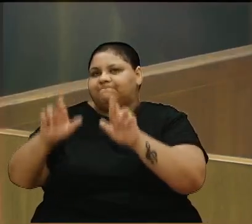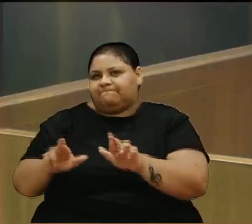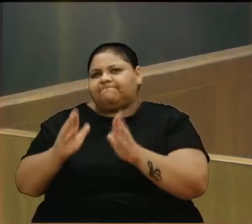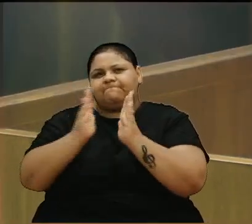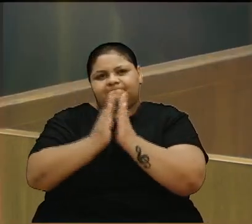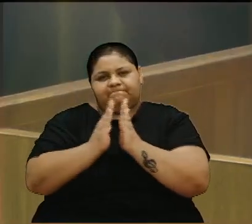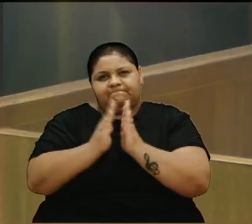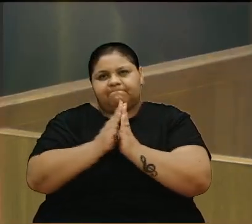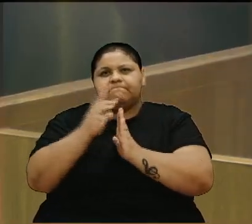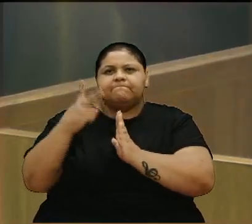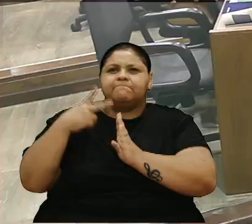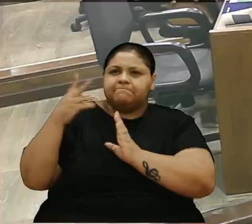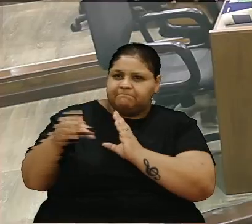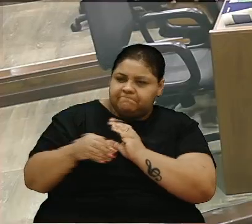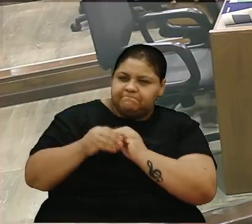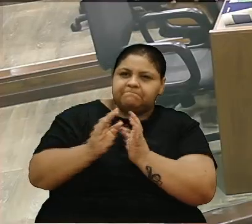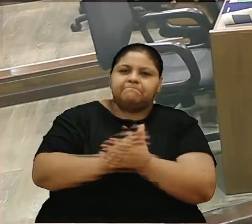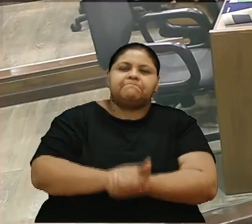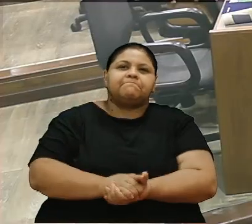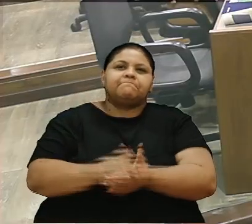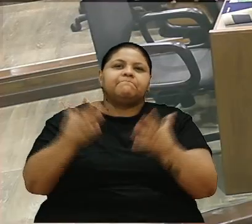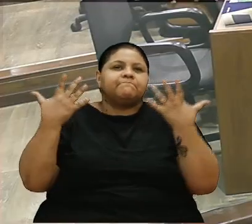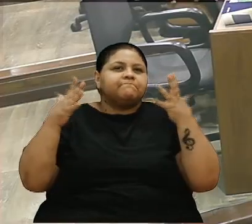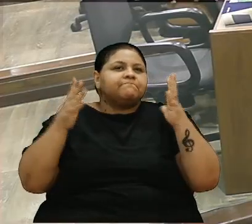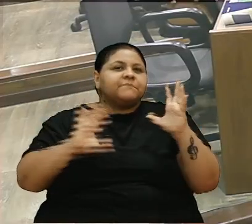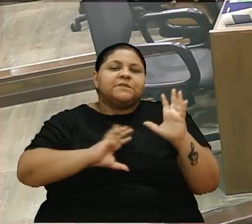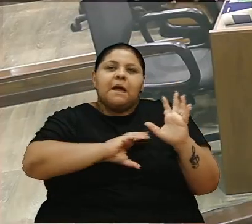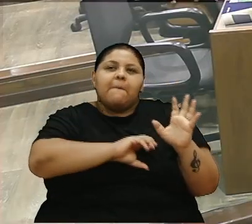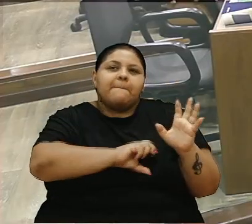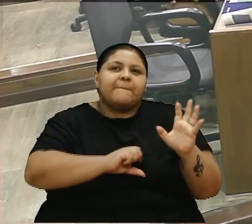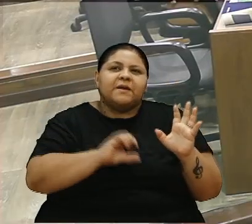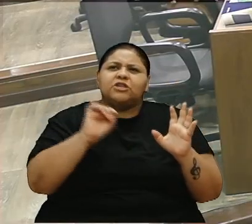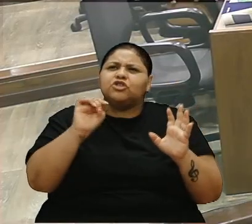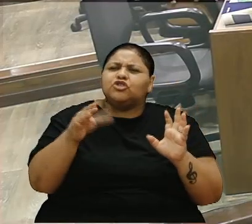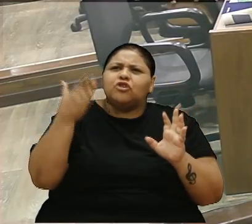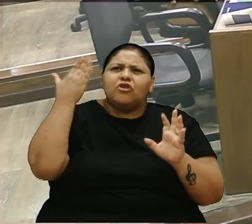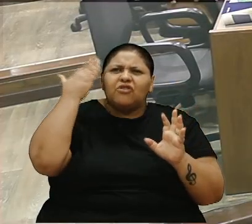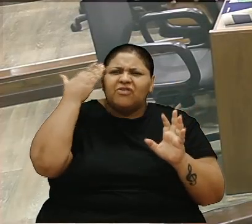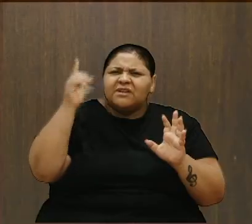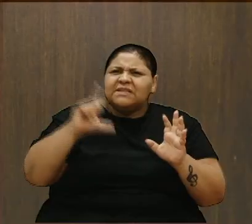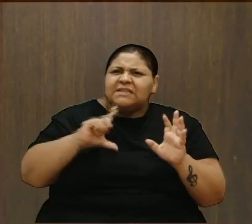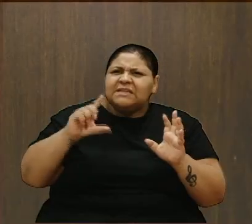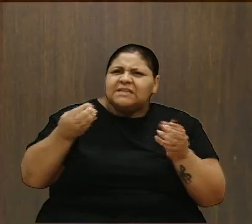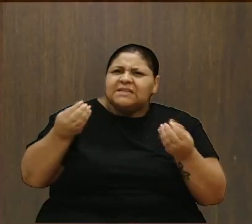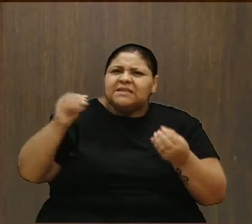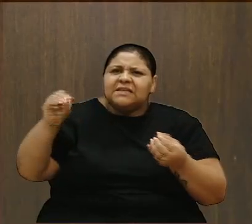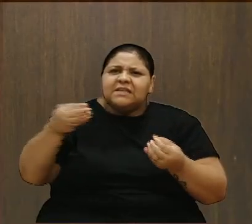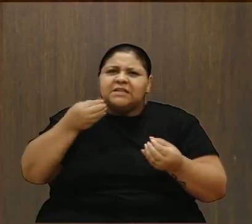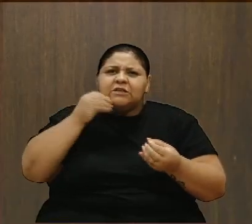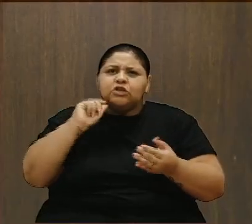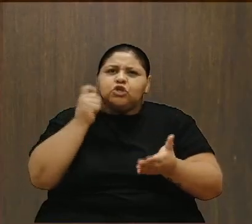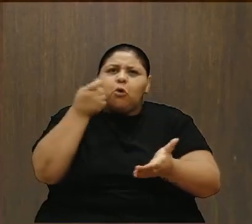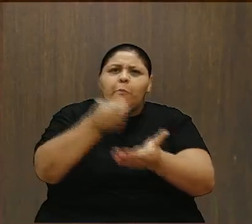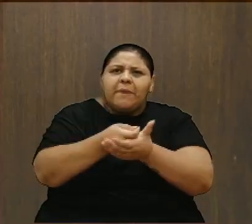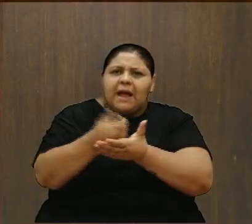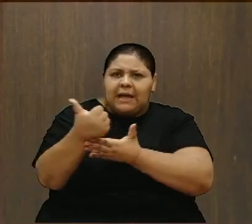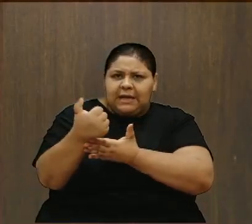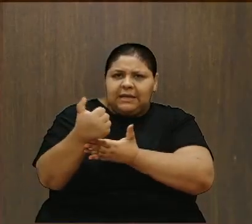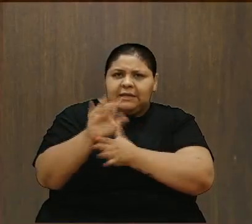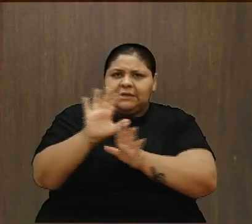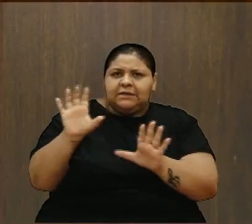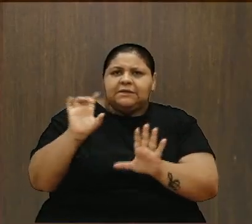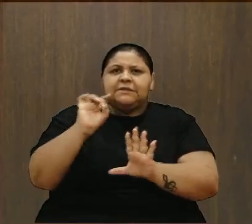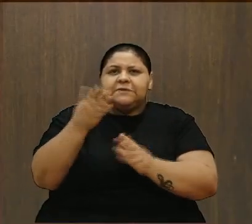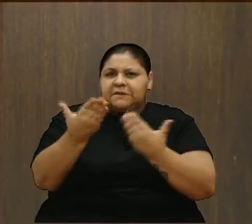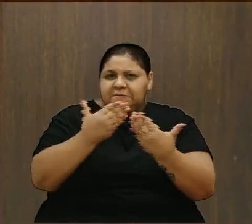favor, vereador Cláudio. Queria parabenizar a senhora, adorei, e eu só queria saber se existe a possibilidade de comprar a caneta. Era só